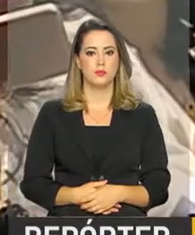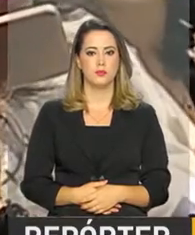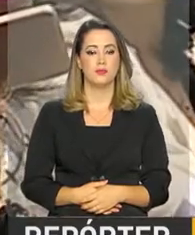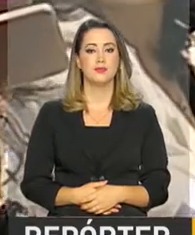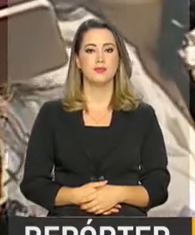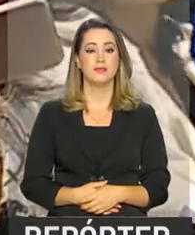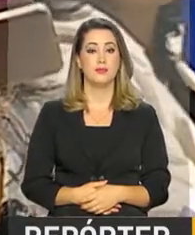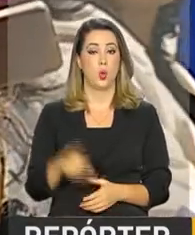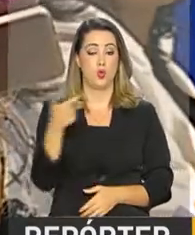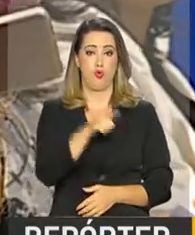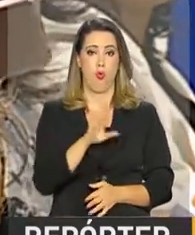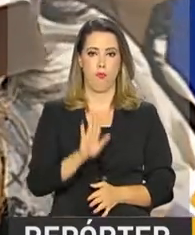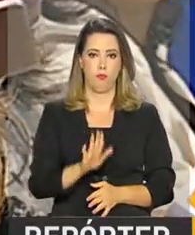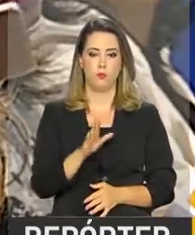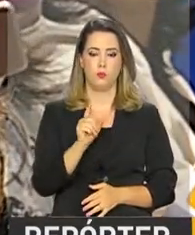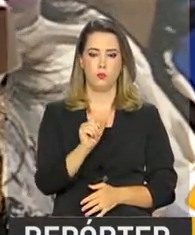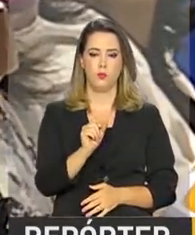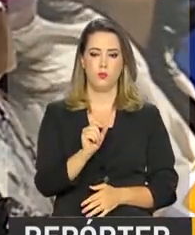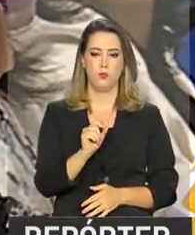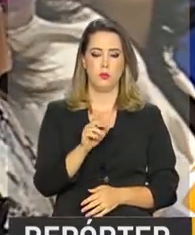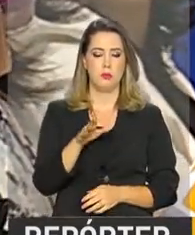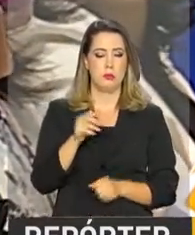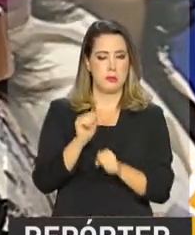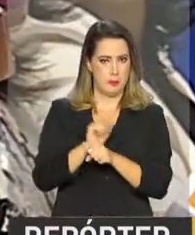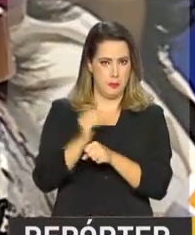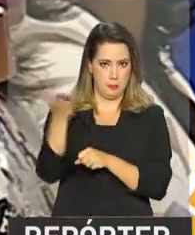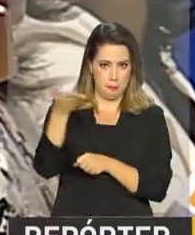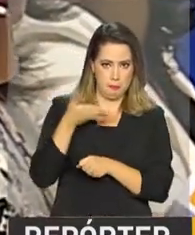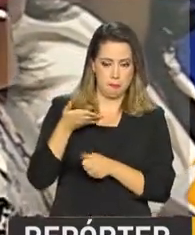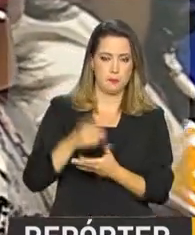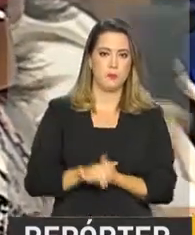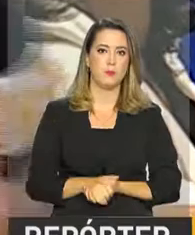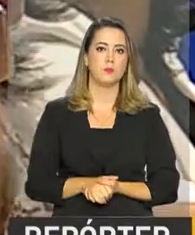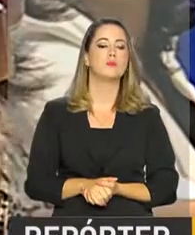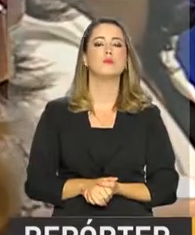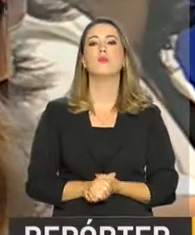Mais um aí. Pablo. Deixa ela vir.